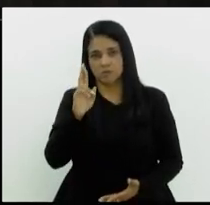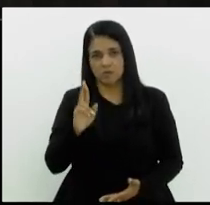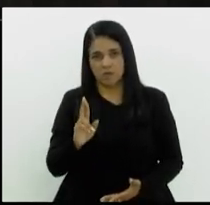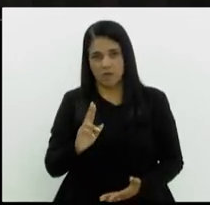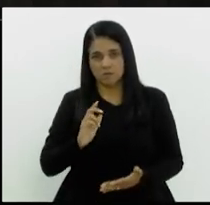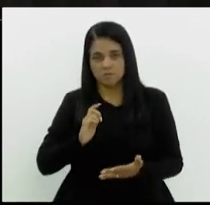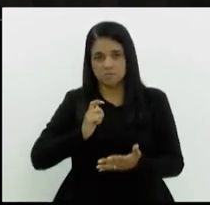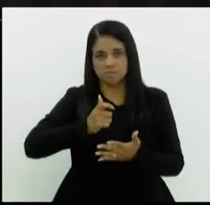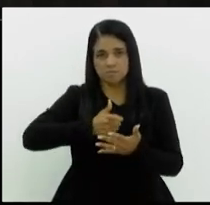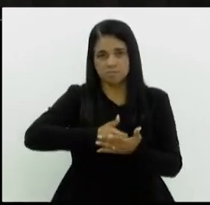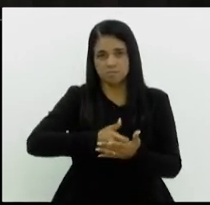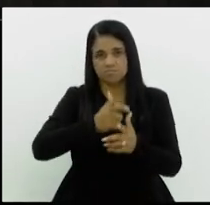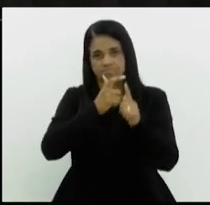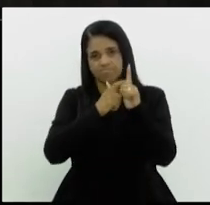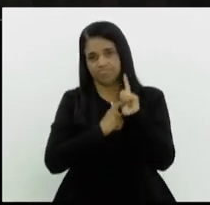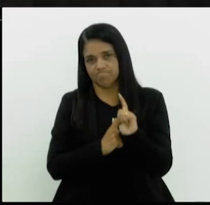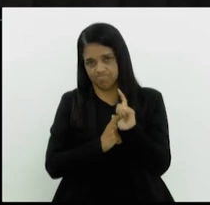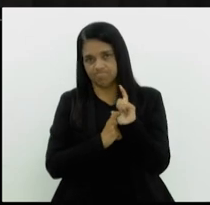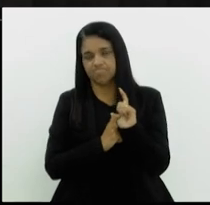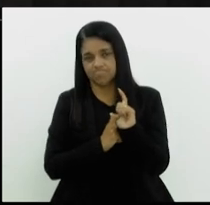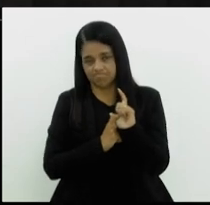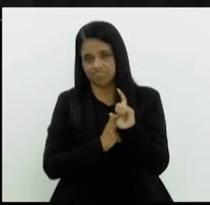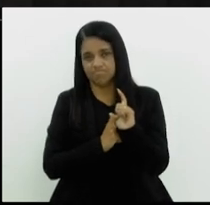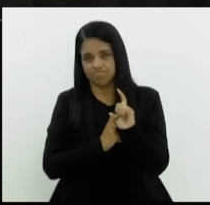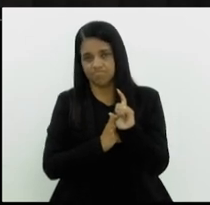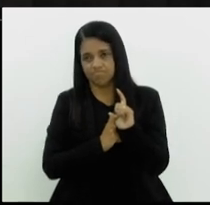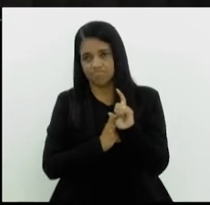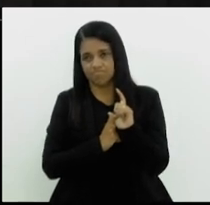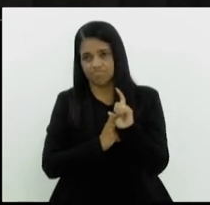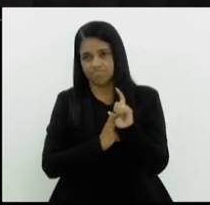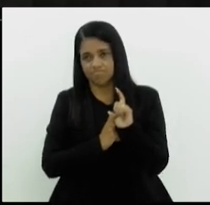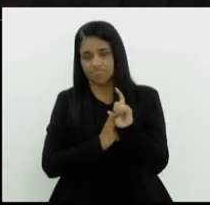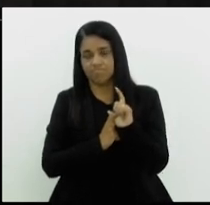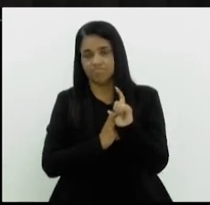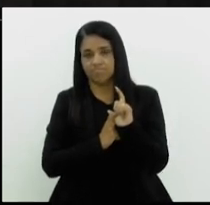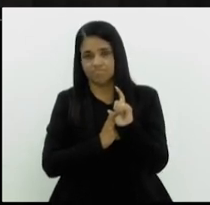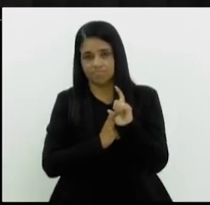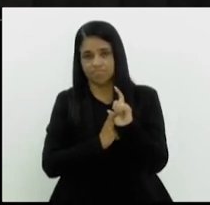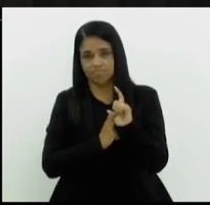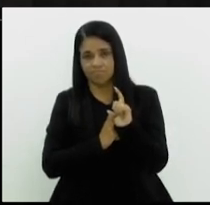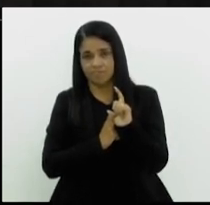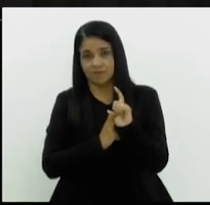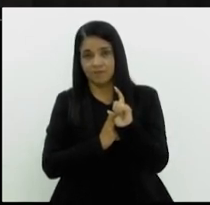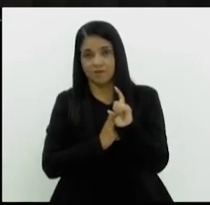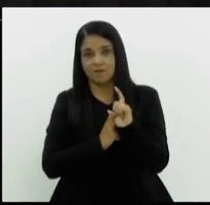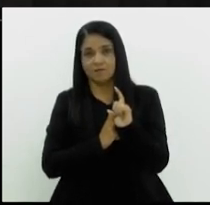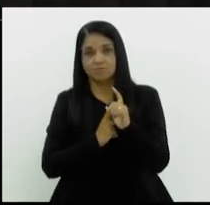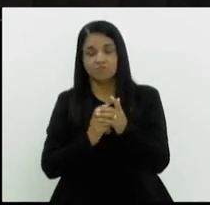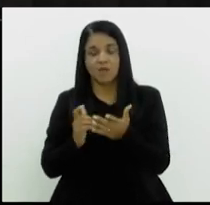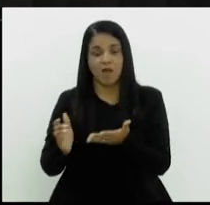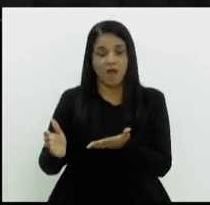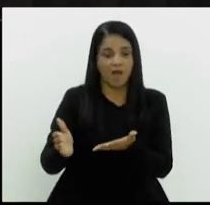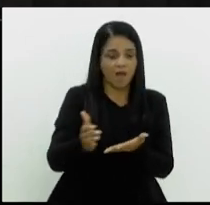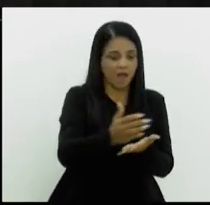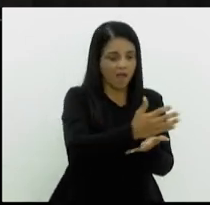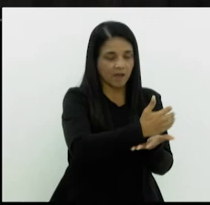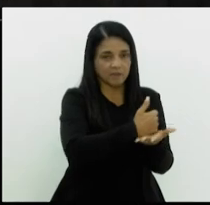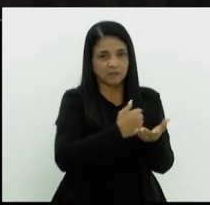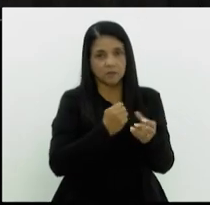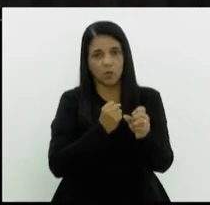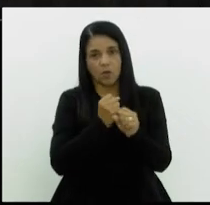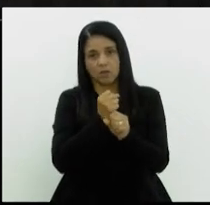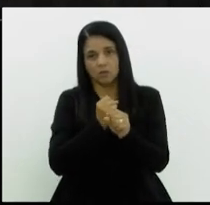e serviço da dívida, que corresponde praticamente à arrecadação anual